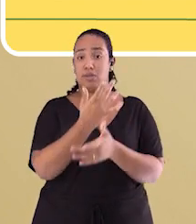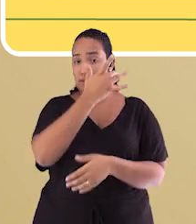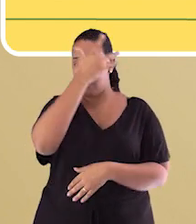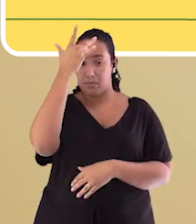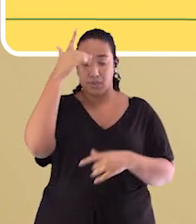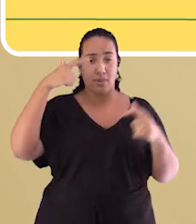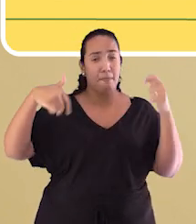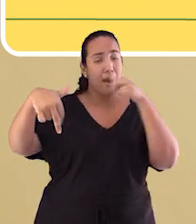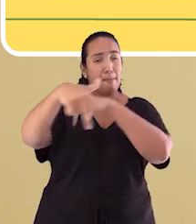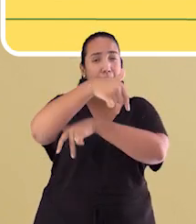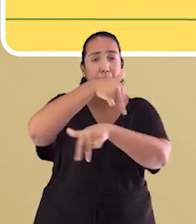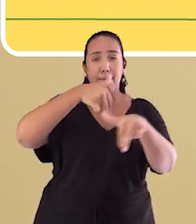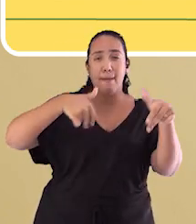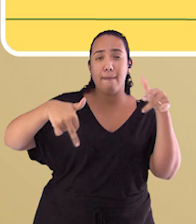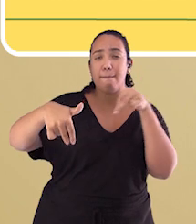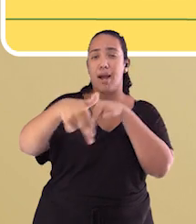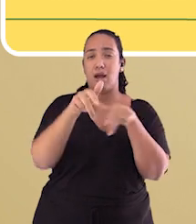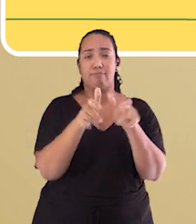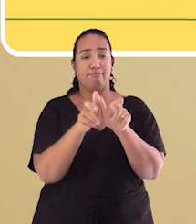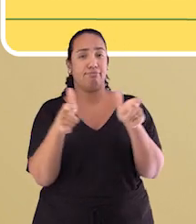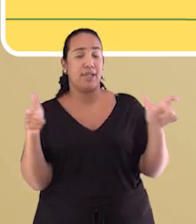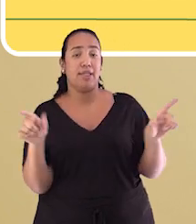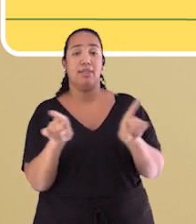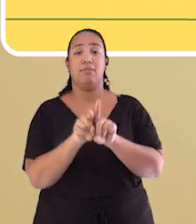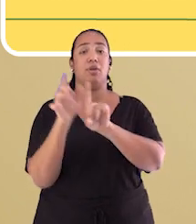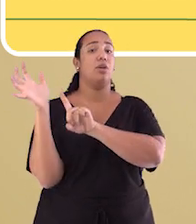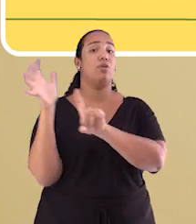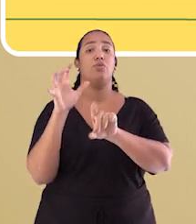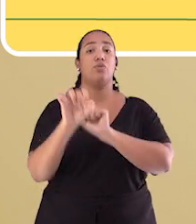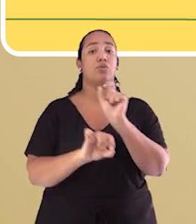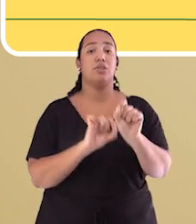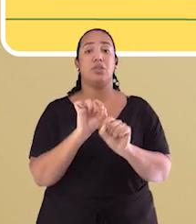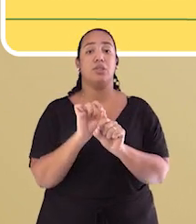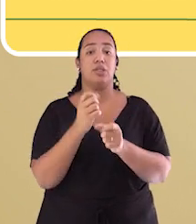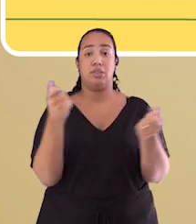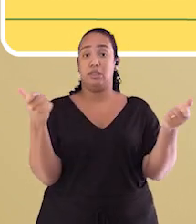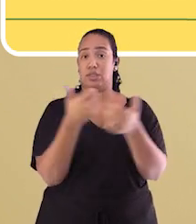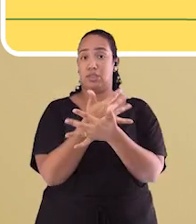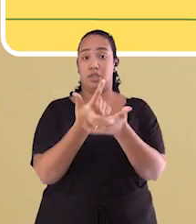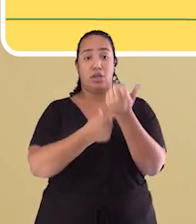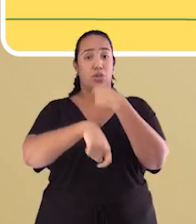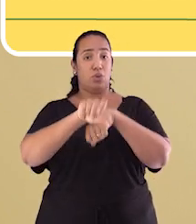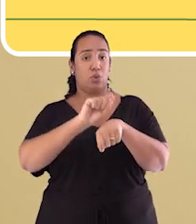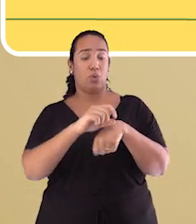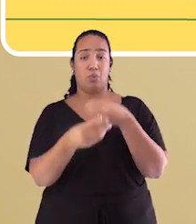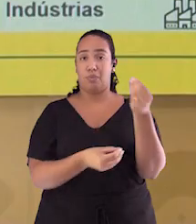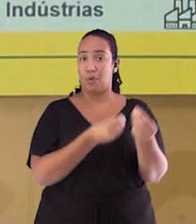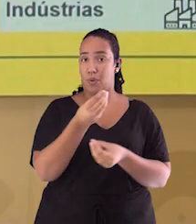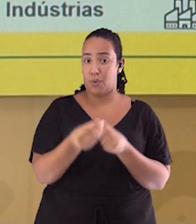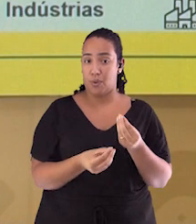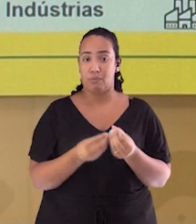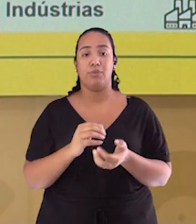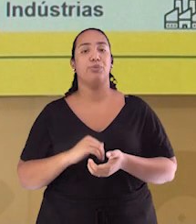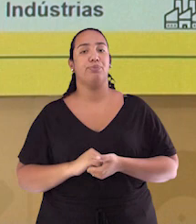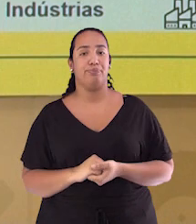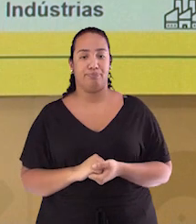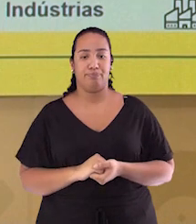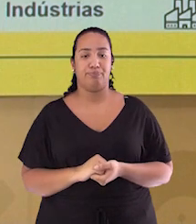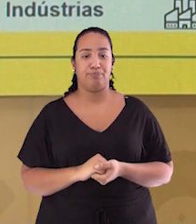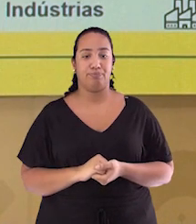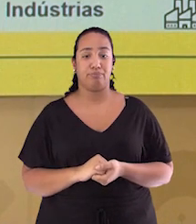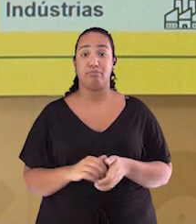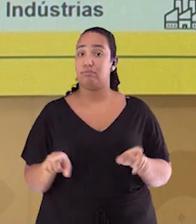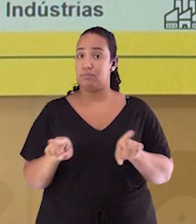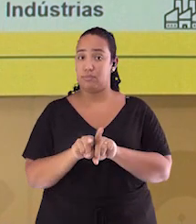pessoas e de serviços, e que influencia a economia das cidades que estão ao seu redor. Além disso,